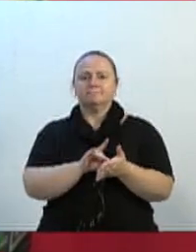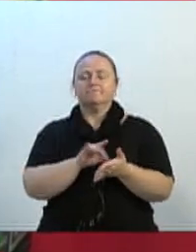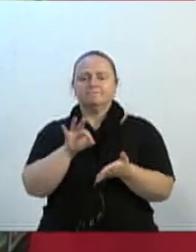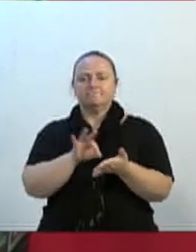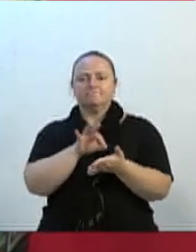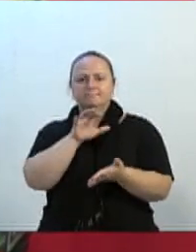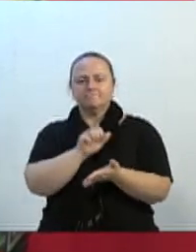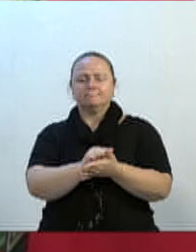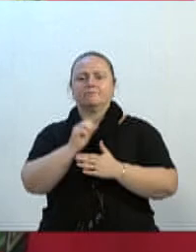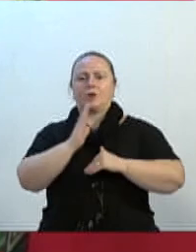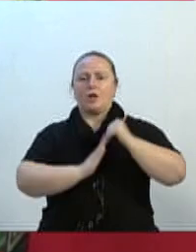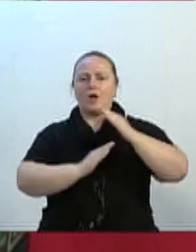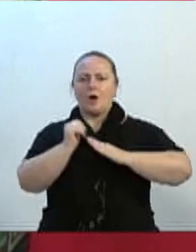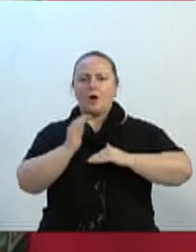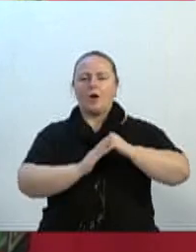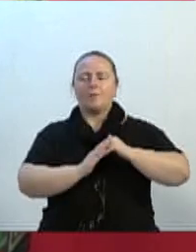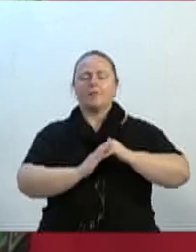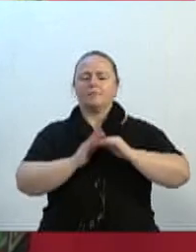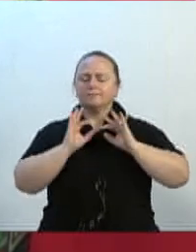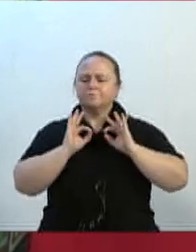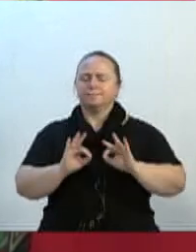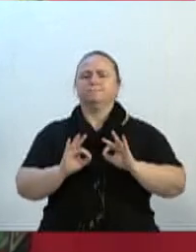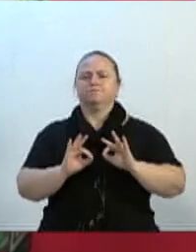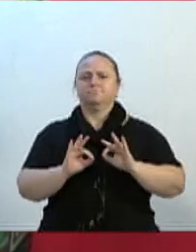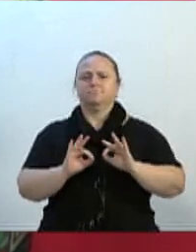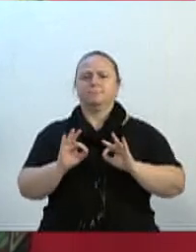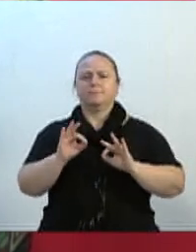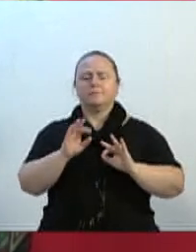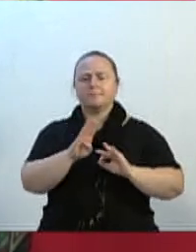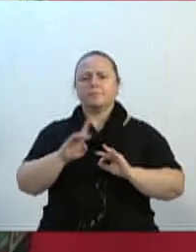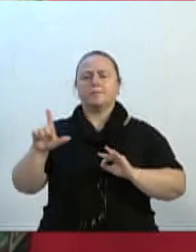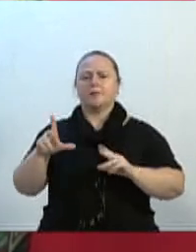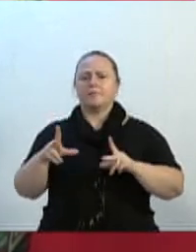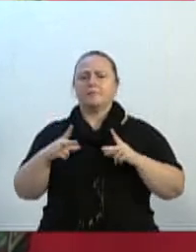estado, que Blumenau merece por todo o